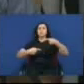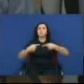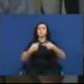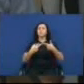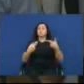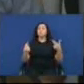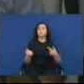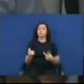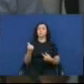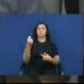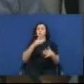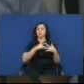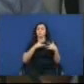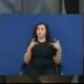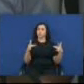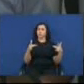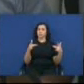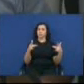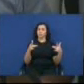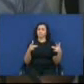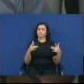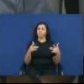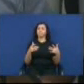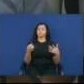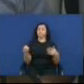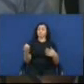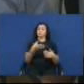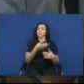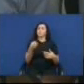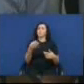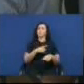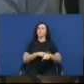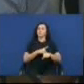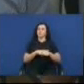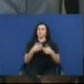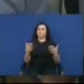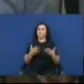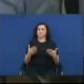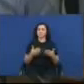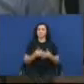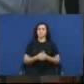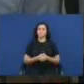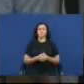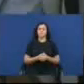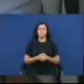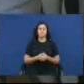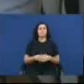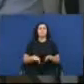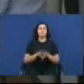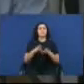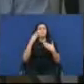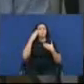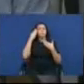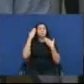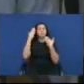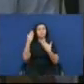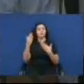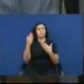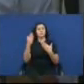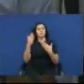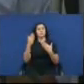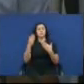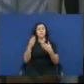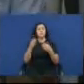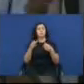da economia solidária. De fato, outros tempos. De fato, outros tempos. E aqui agradecer a disposição do